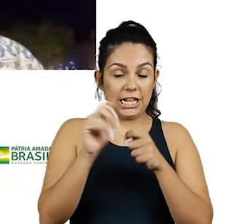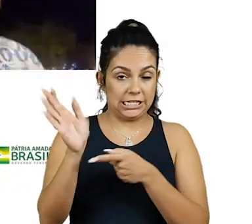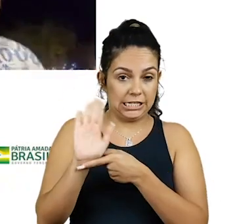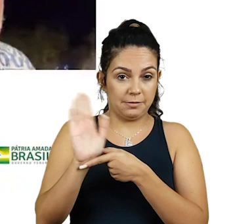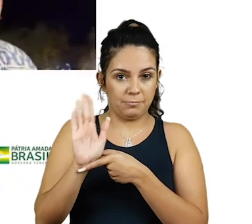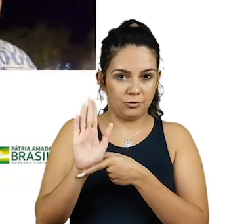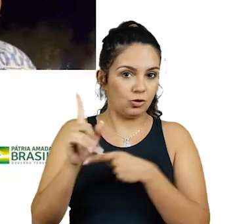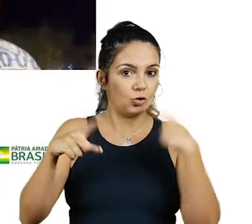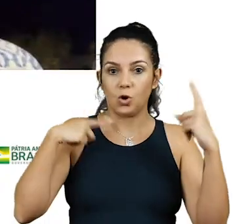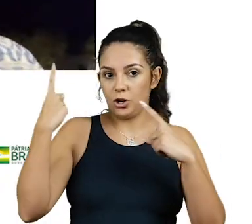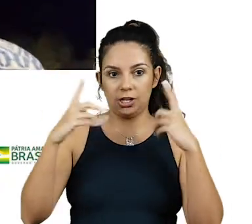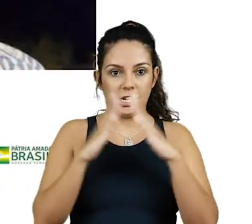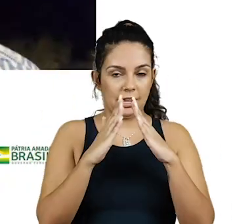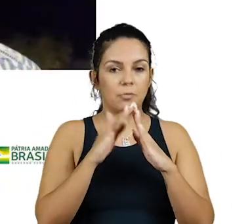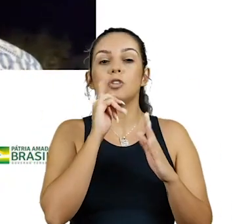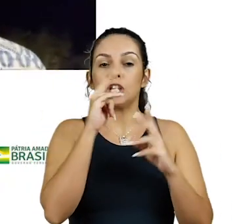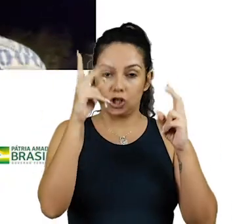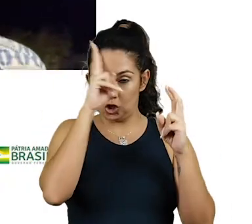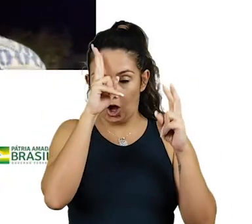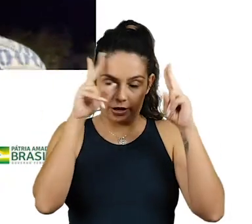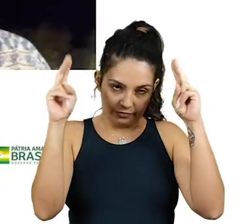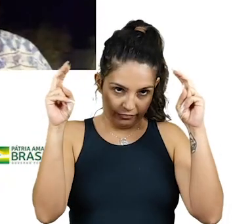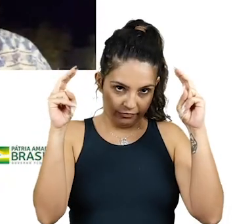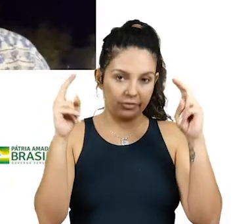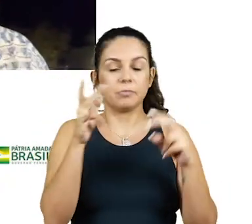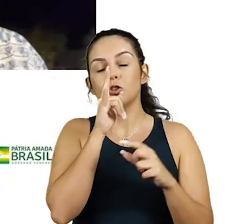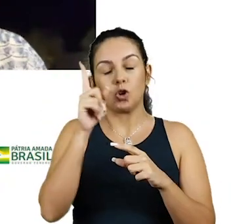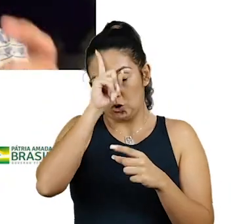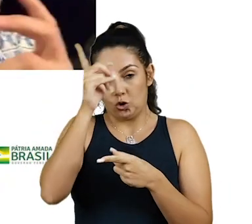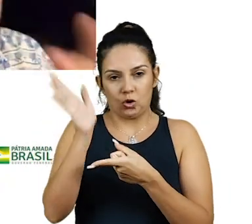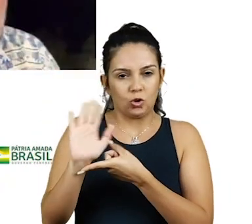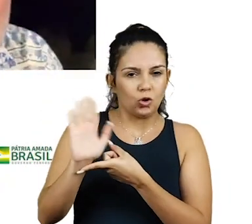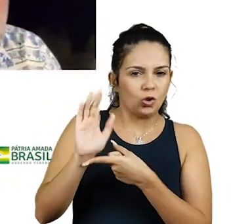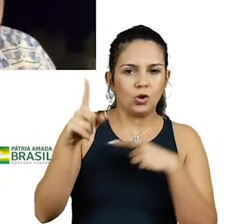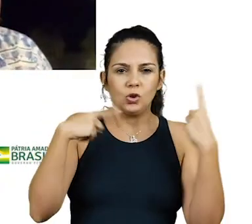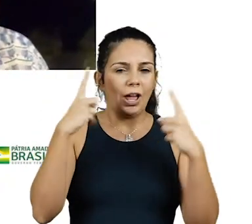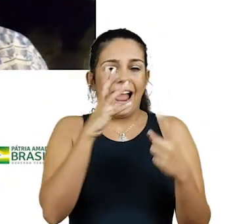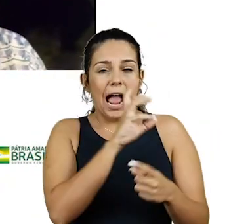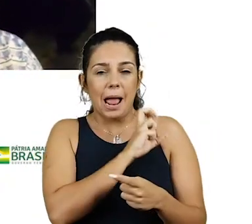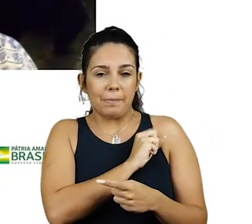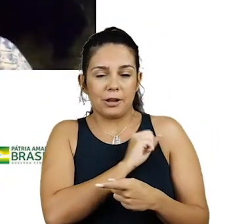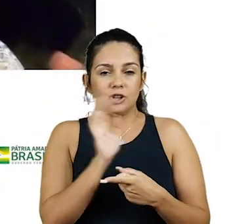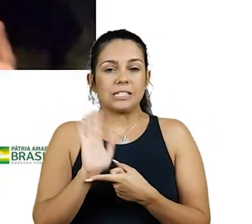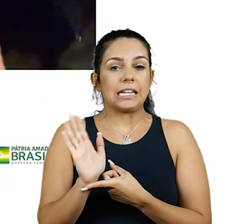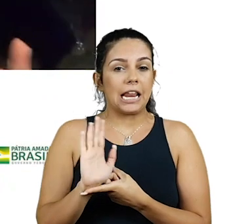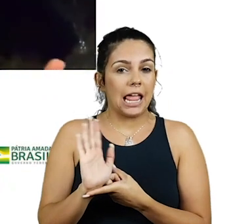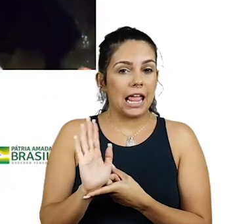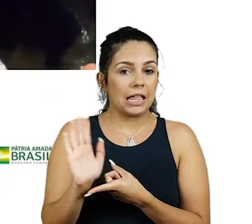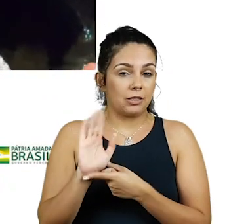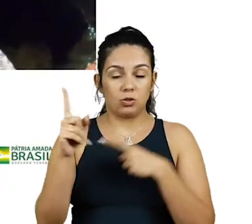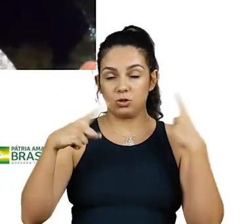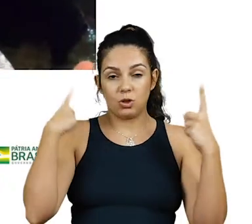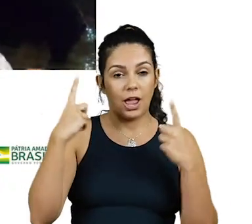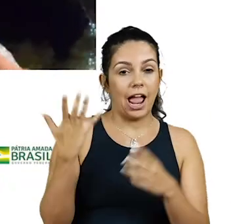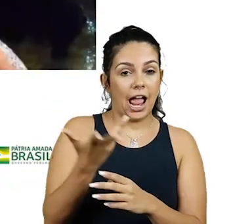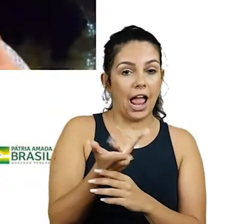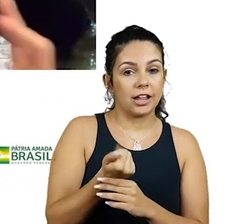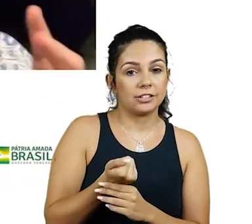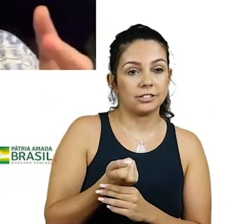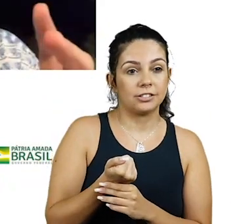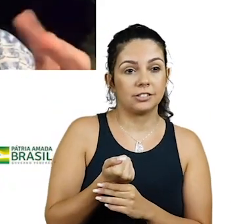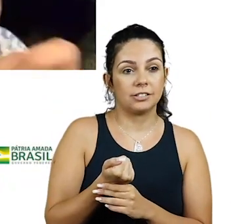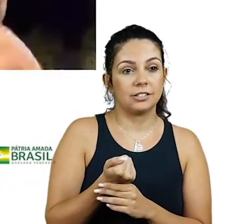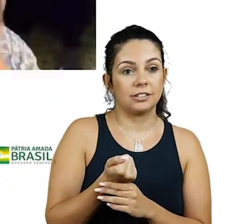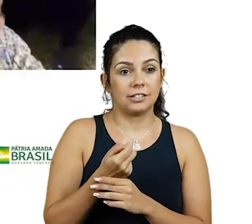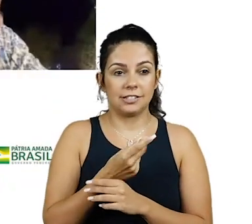que doido em casa, os cinemas fechados por causa da pandemia, mas ele é tão apaixonado por cinema, ele é tão doido com a arte, que ele